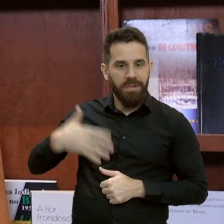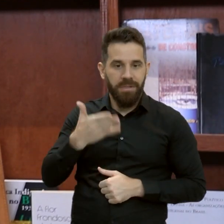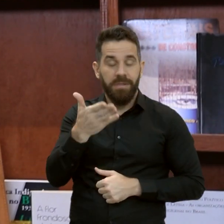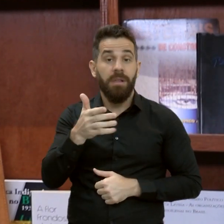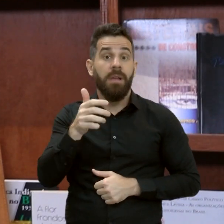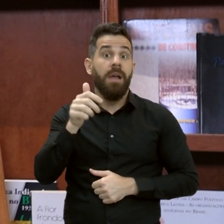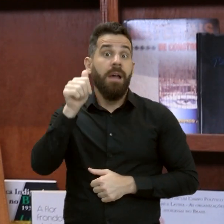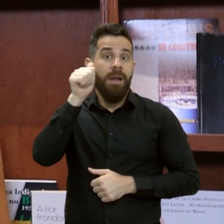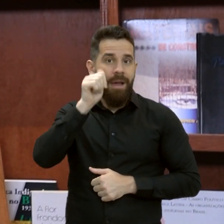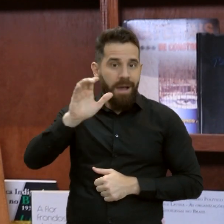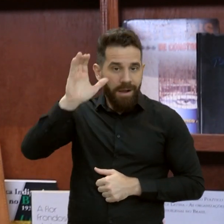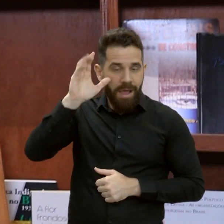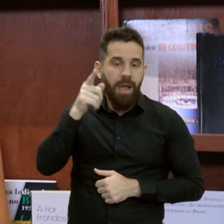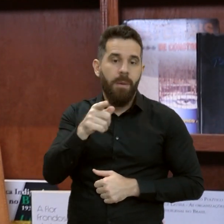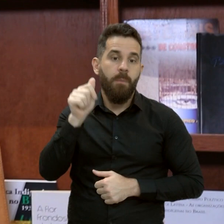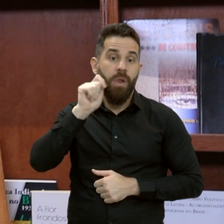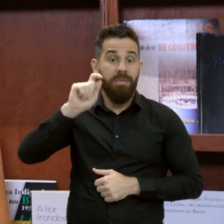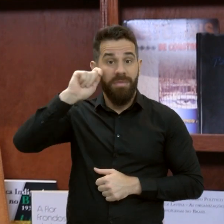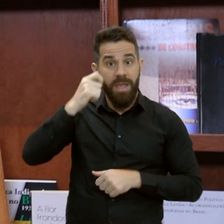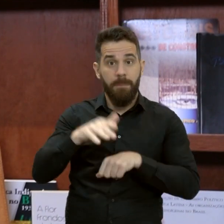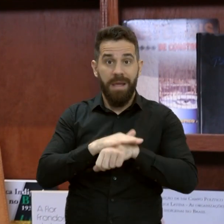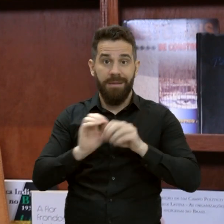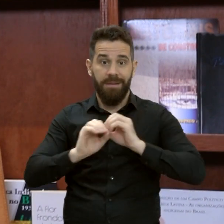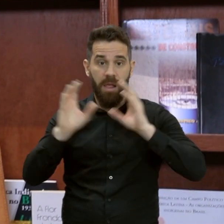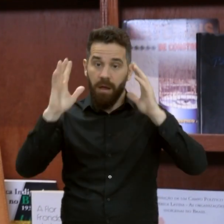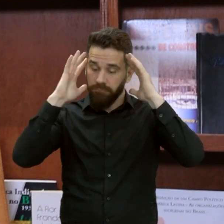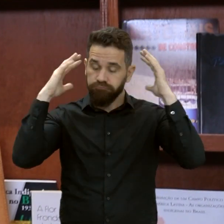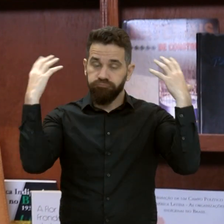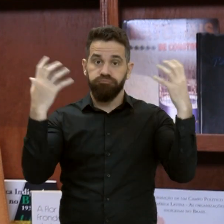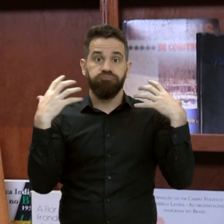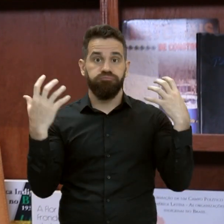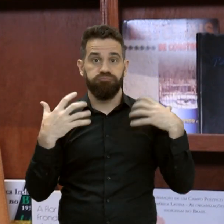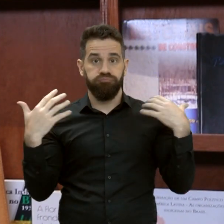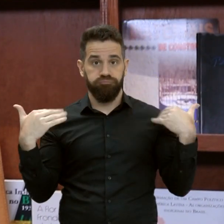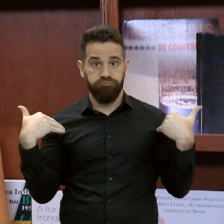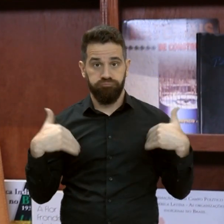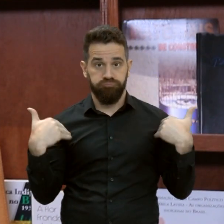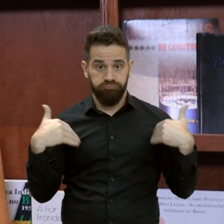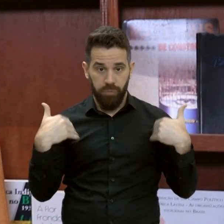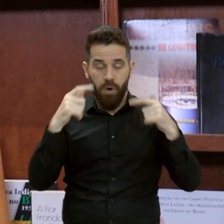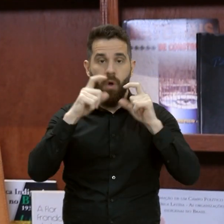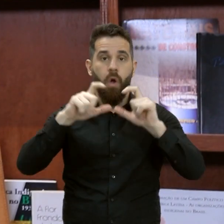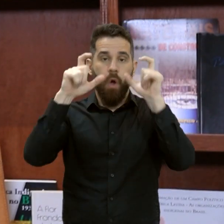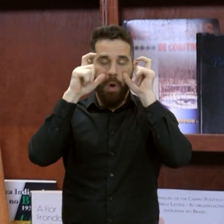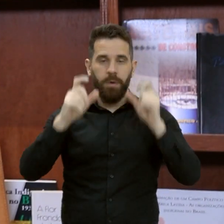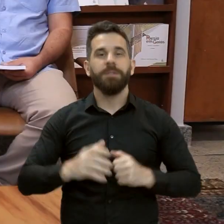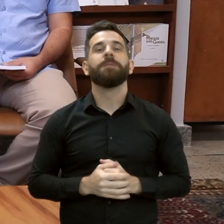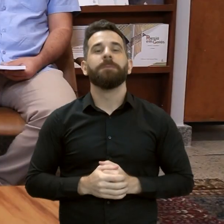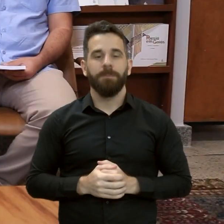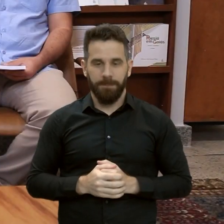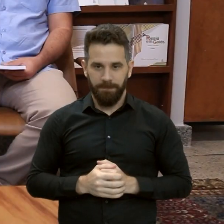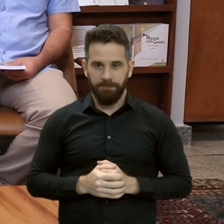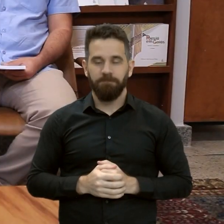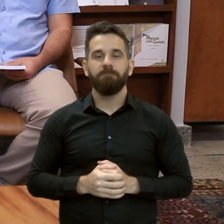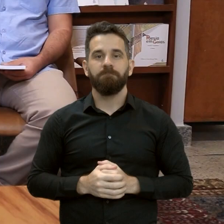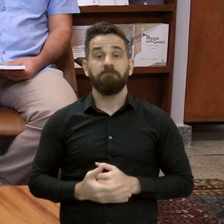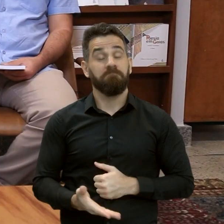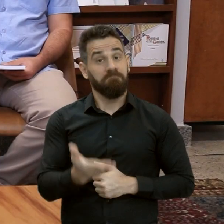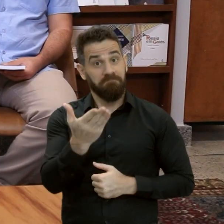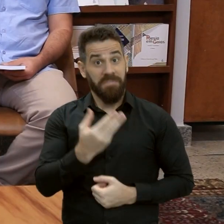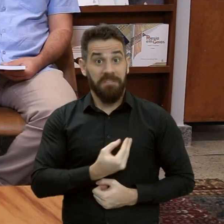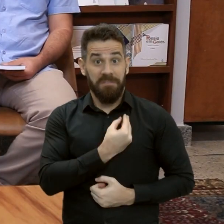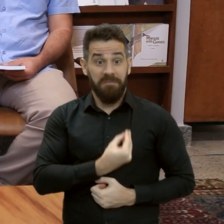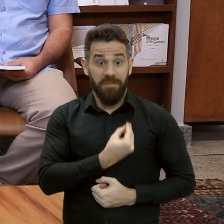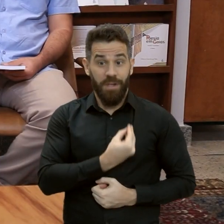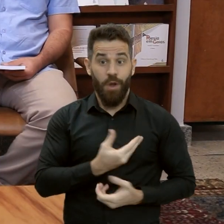de pele clara, tenho cabelos pretos, cacheados, logo abaixo dos ombros e uso óculos. E está aqui com a gente